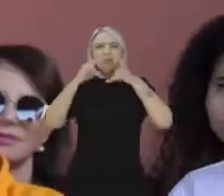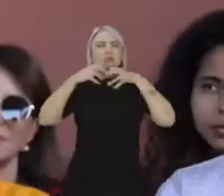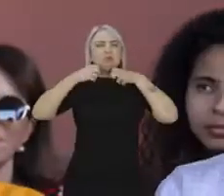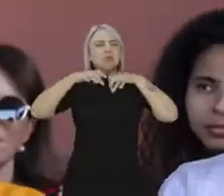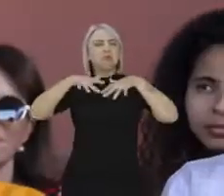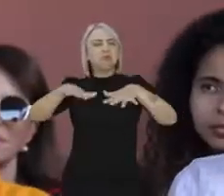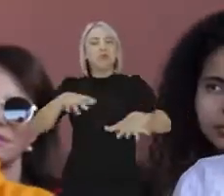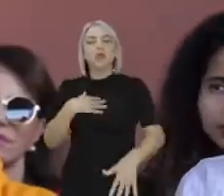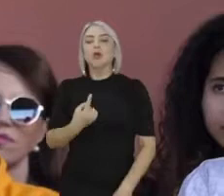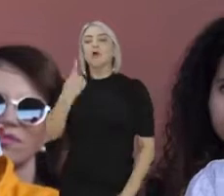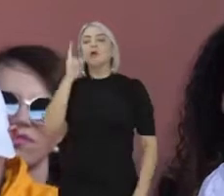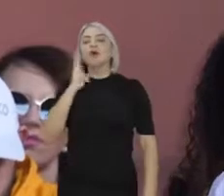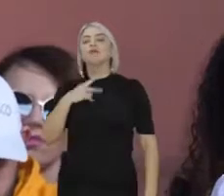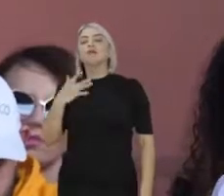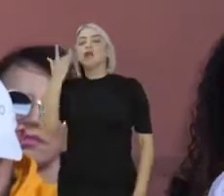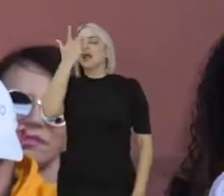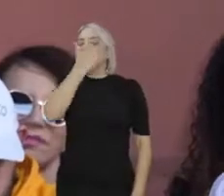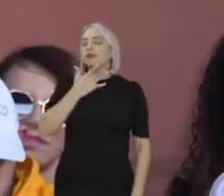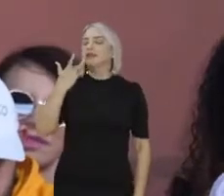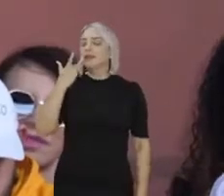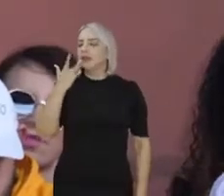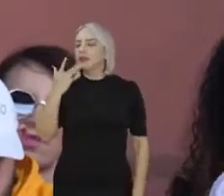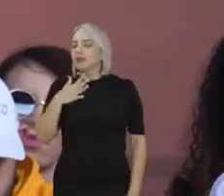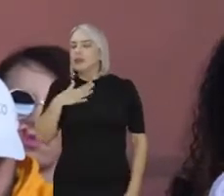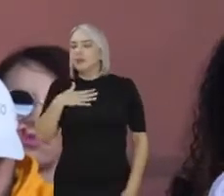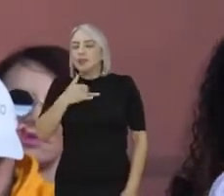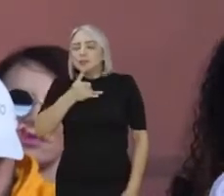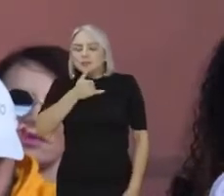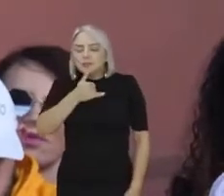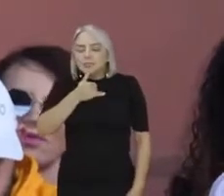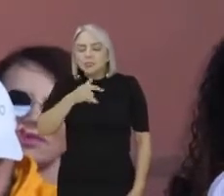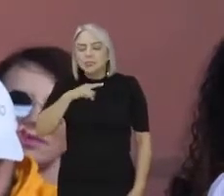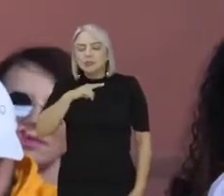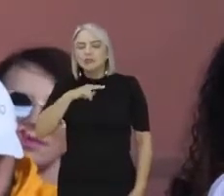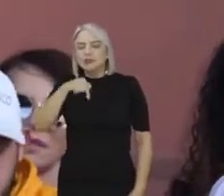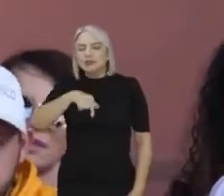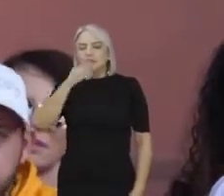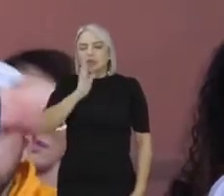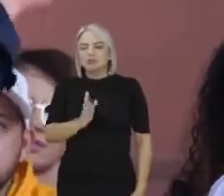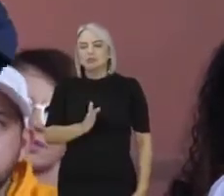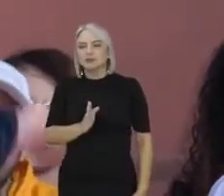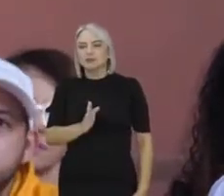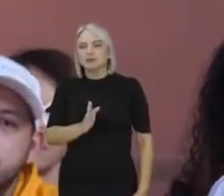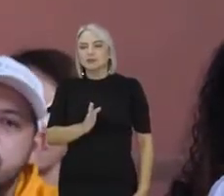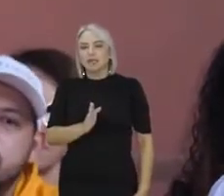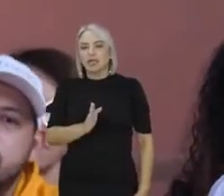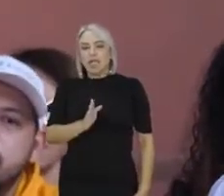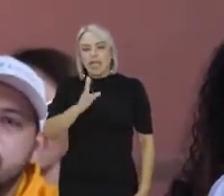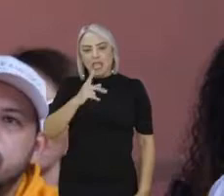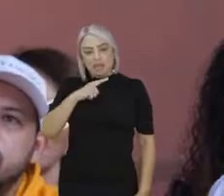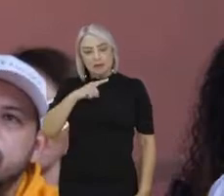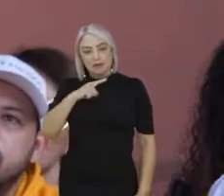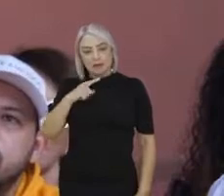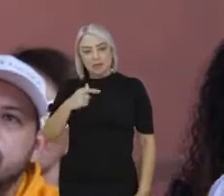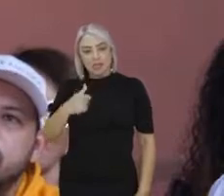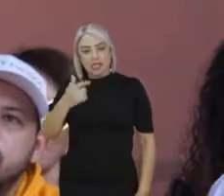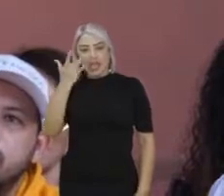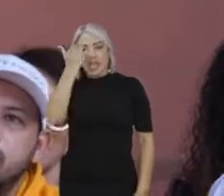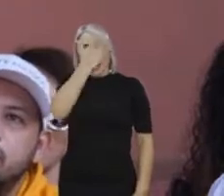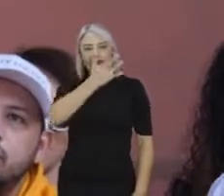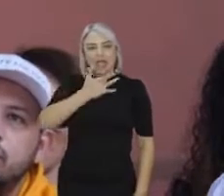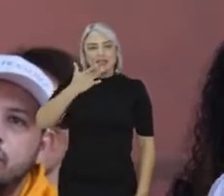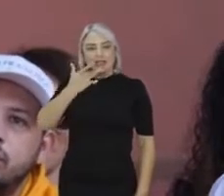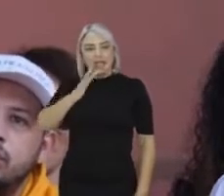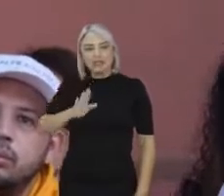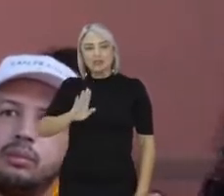Haddad, uma das maiores tristezas que eu tive nesse país era a gente ter o Haddad candidato a prefeito,